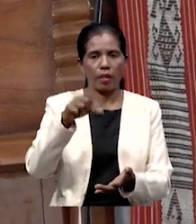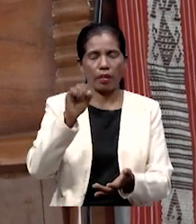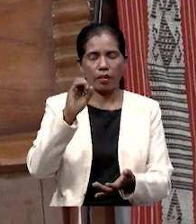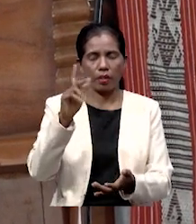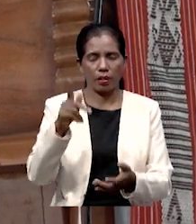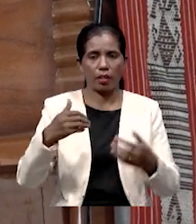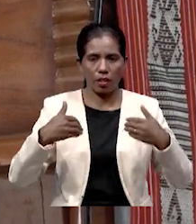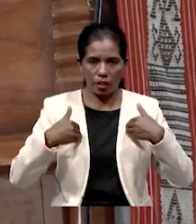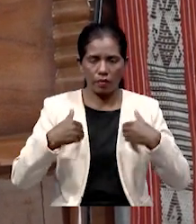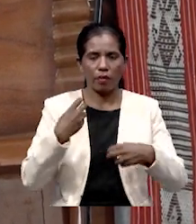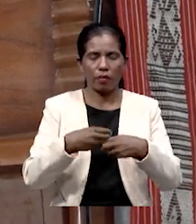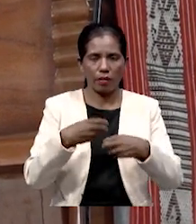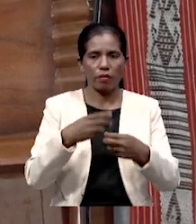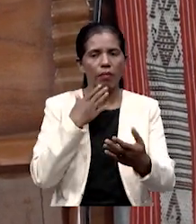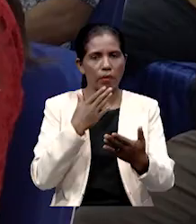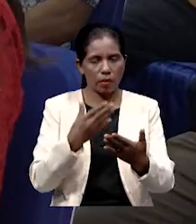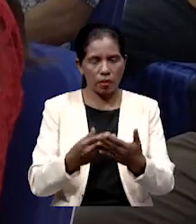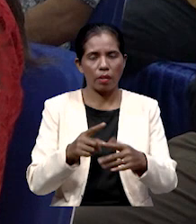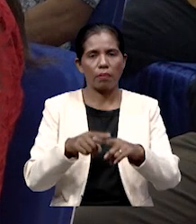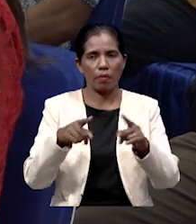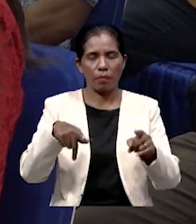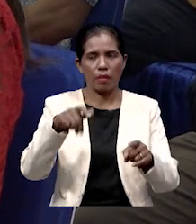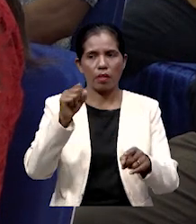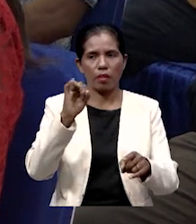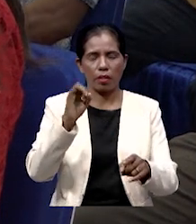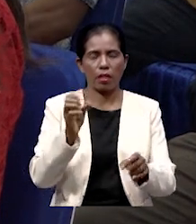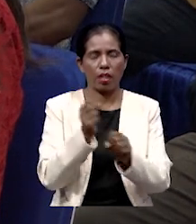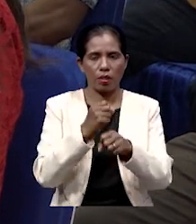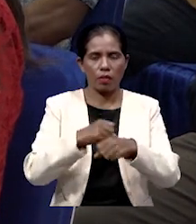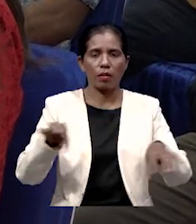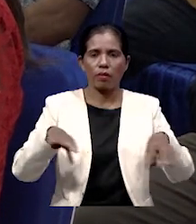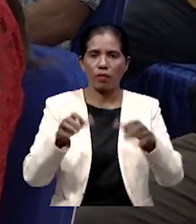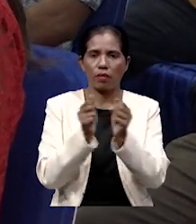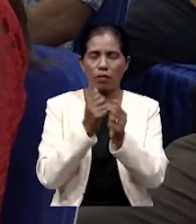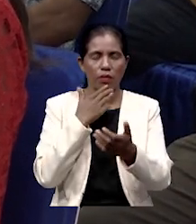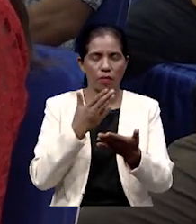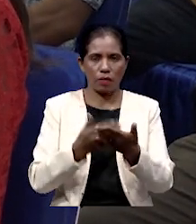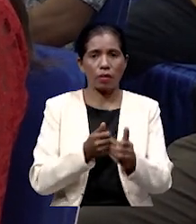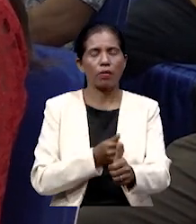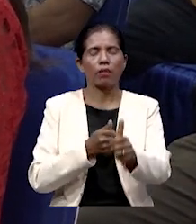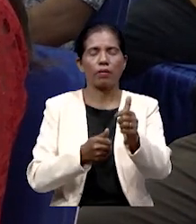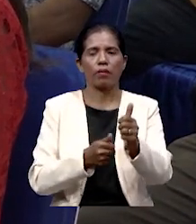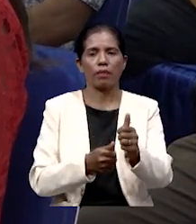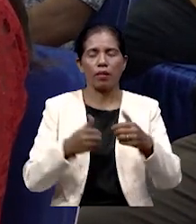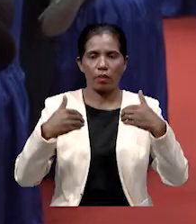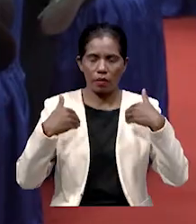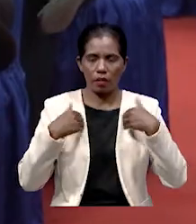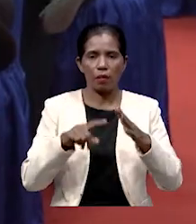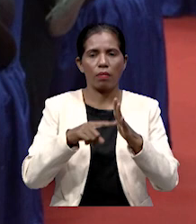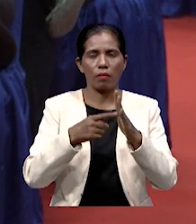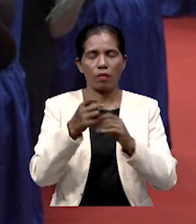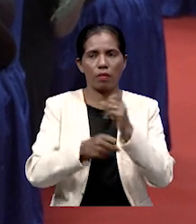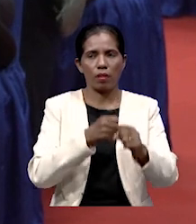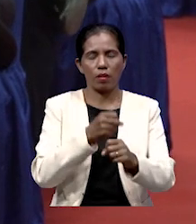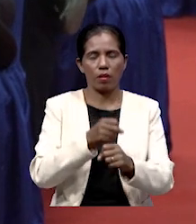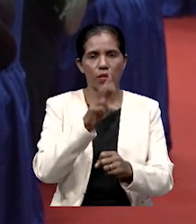desafio no progresso, mas be PSIC consegue halar o Niknar Rodiak. Tuir Vicente, durante existência, Rahu Sitinan